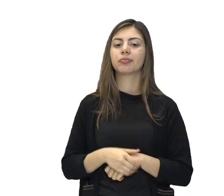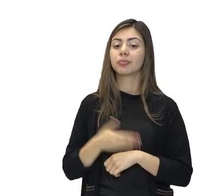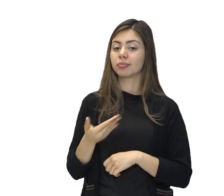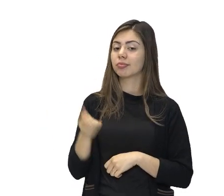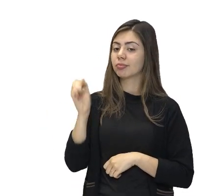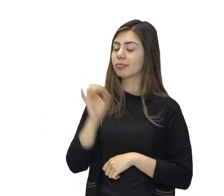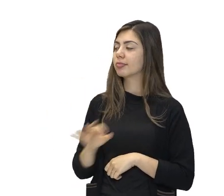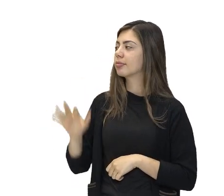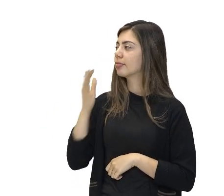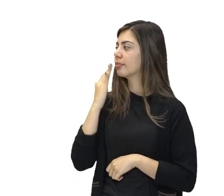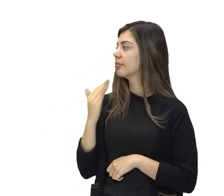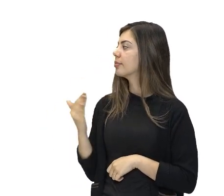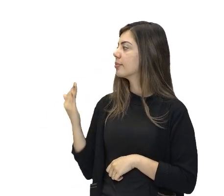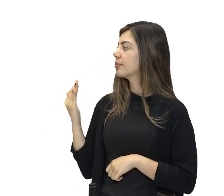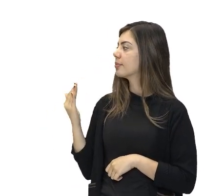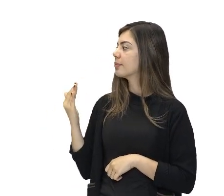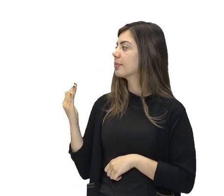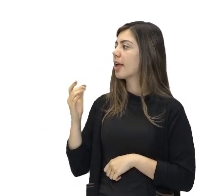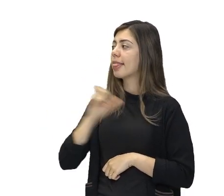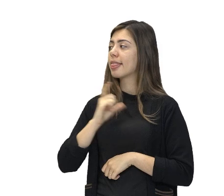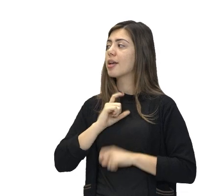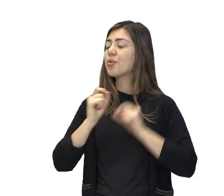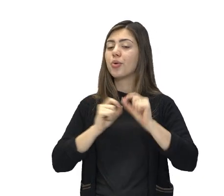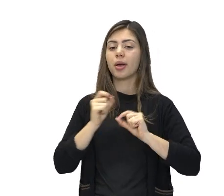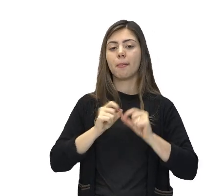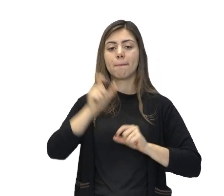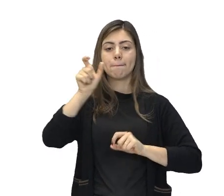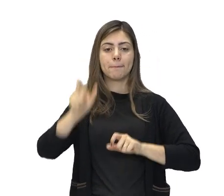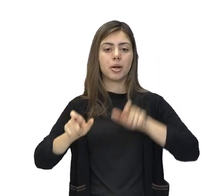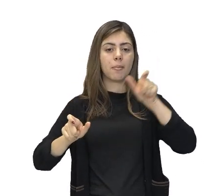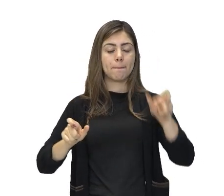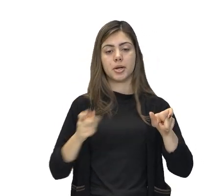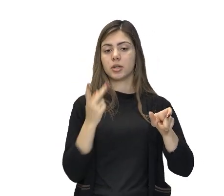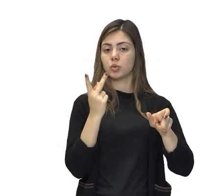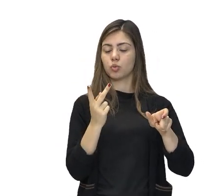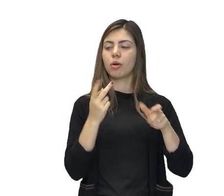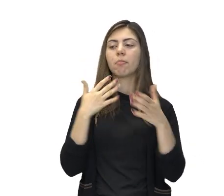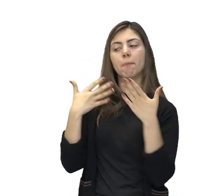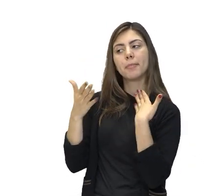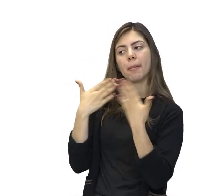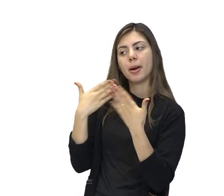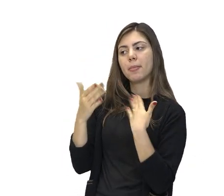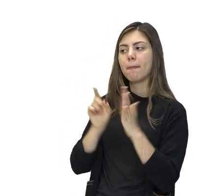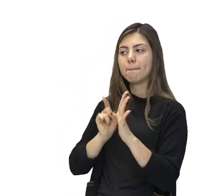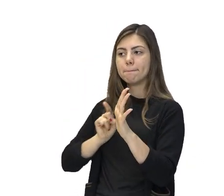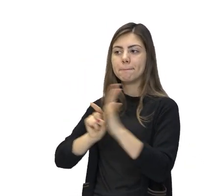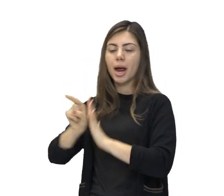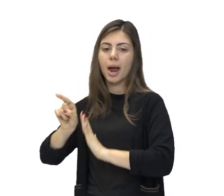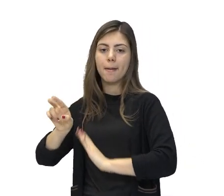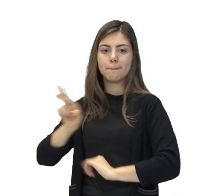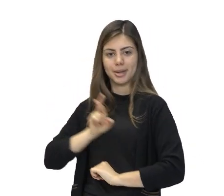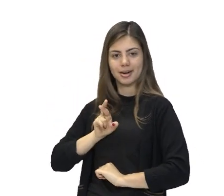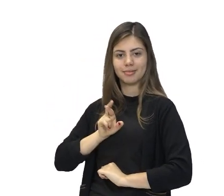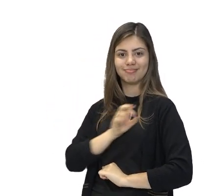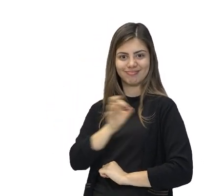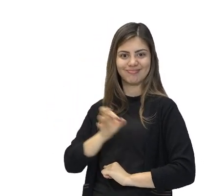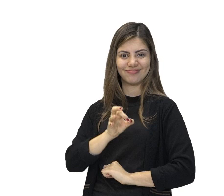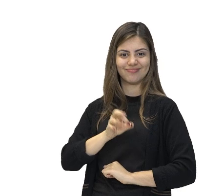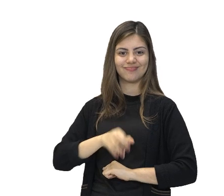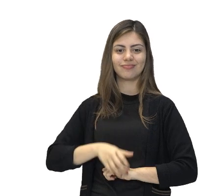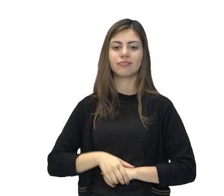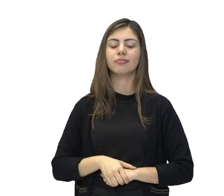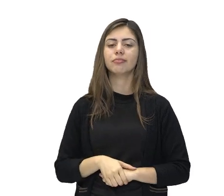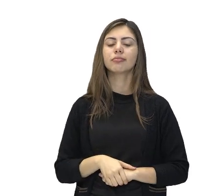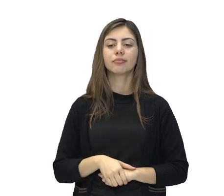nos mostra aí, nós temos duas pessoas conversando, correto? Entrevistador e entrevistado. E